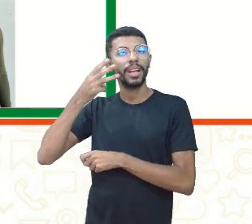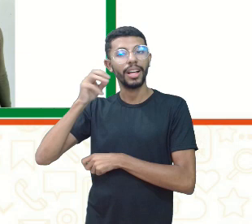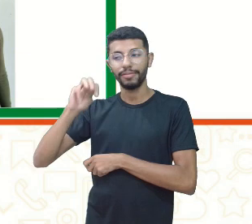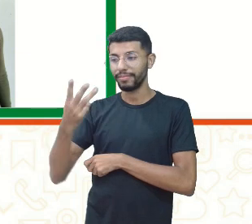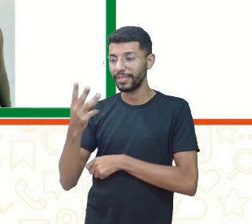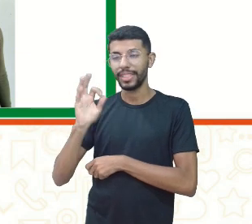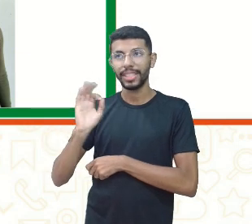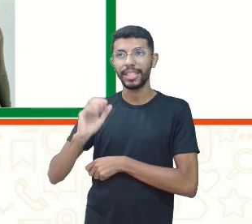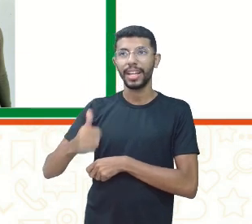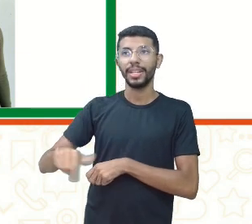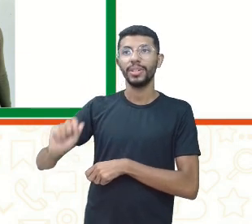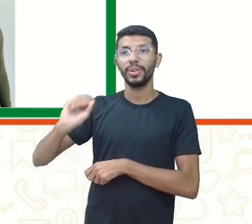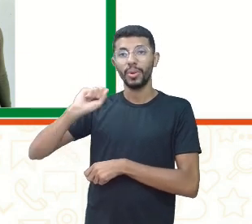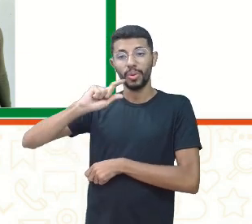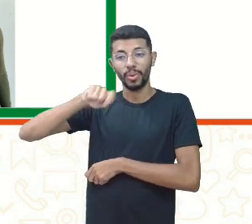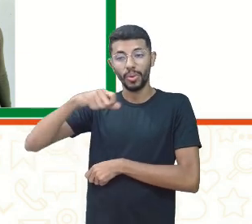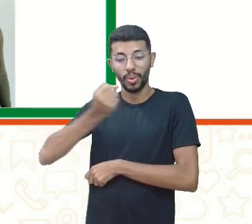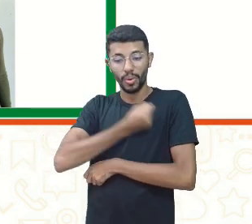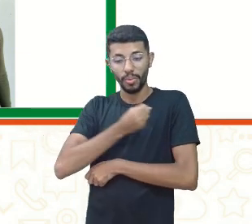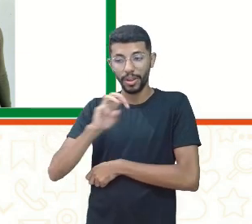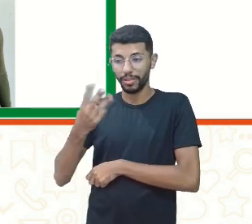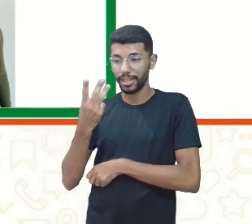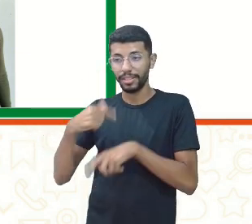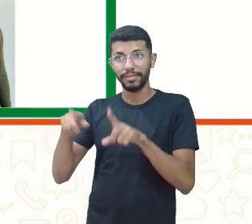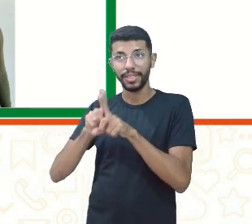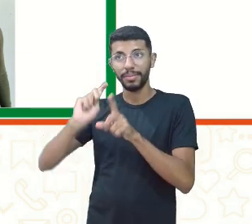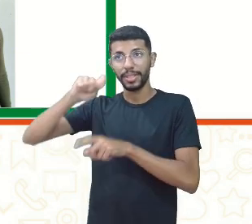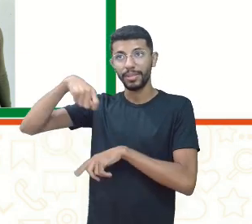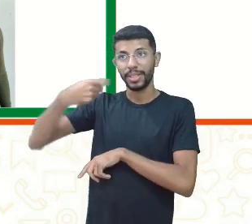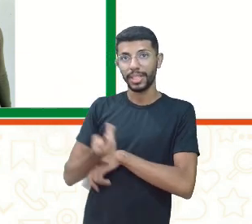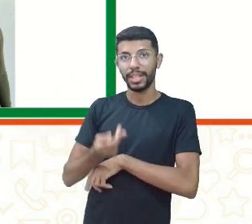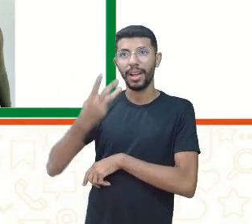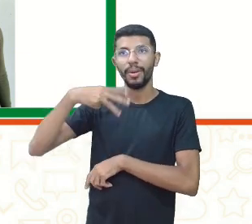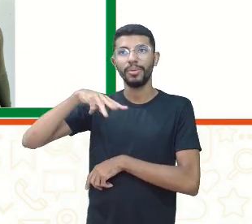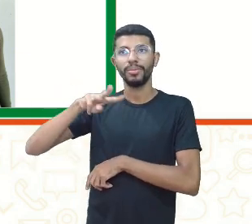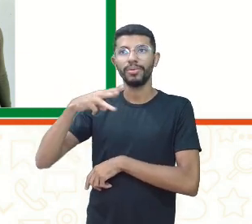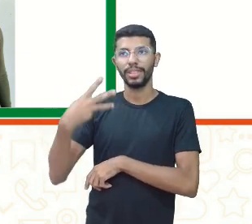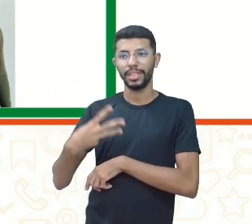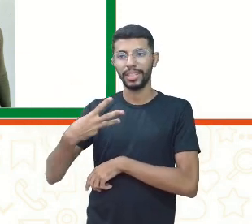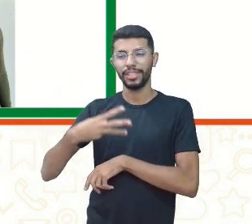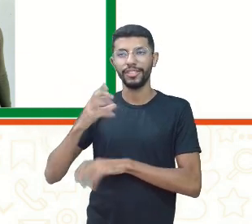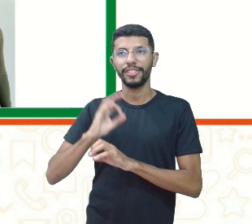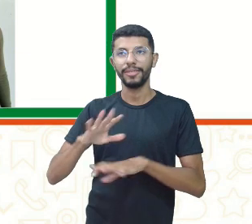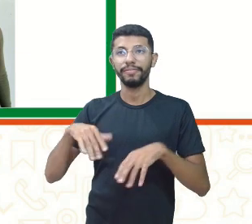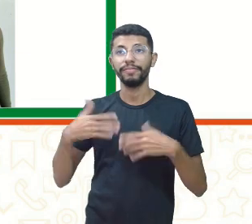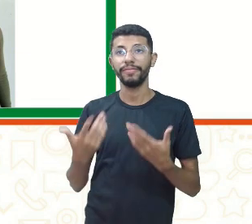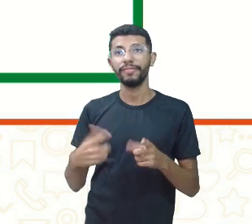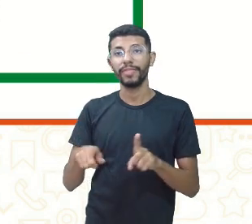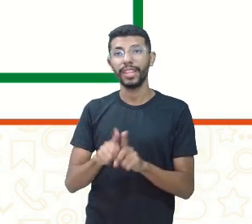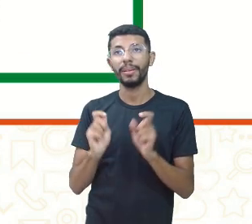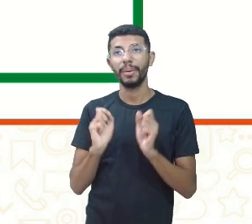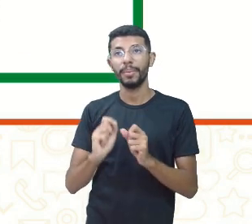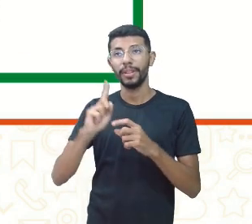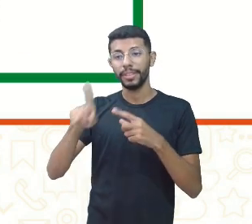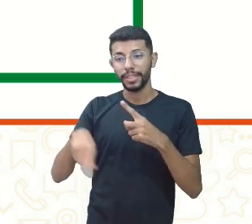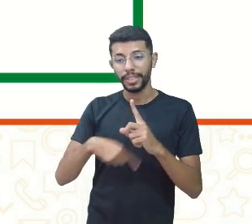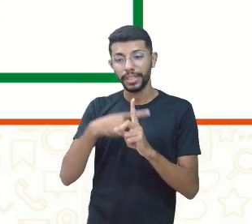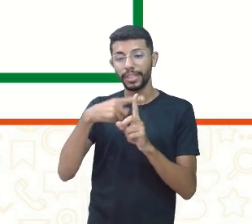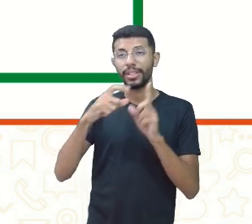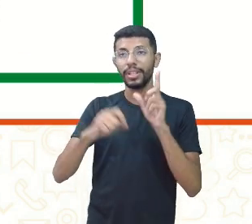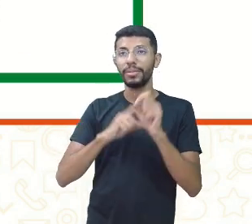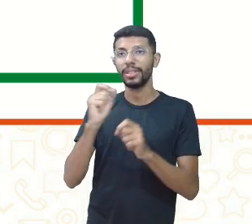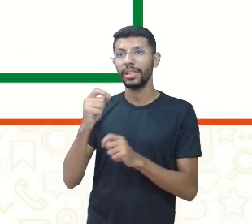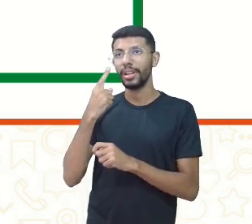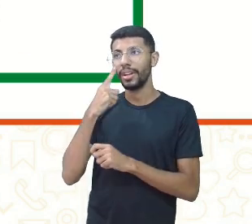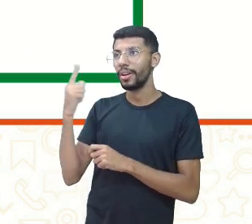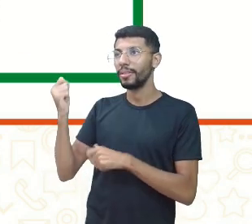gatos, o número 3 e o sinal do 3. Não é? Ali também a gente poderia acrescentar, tem aqui no